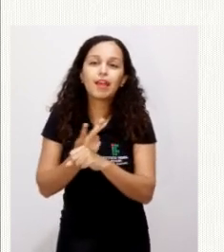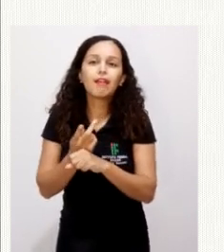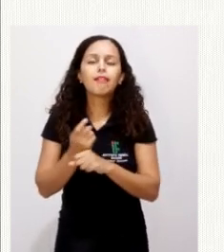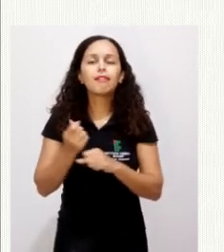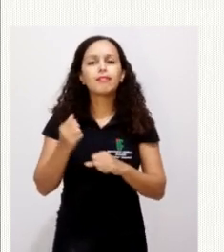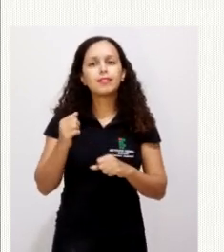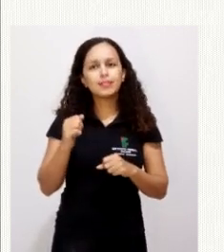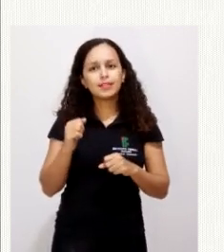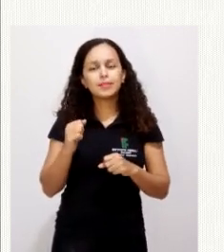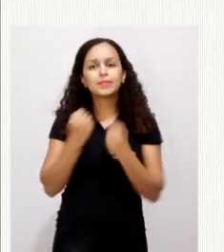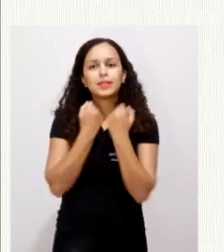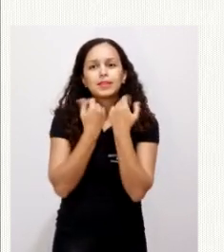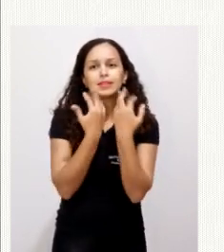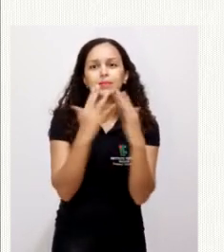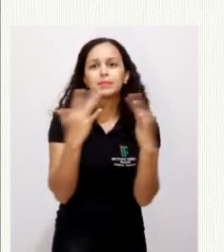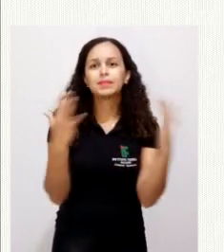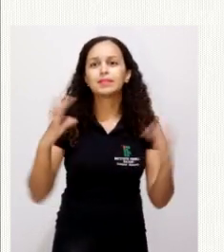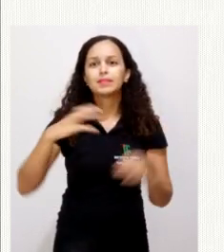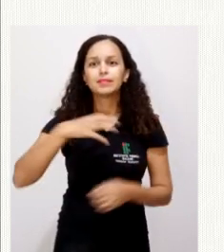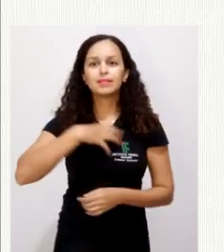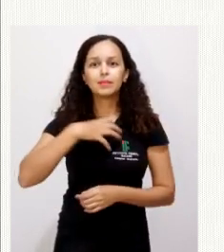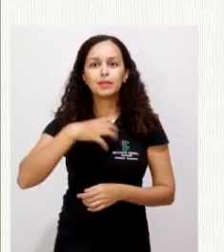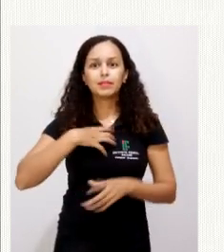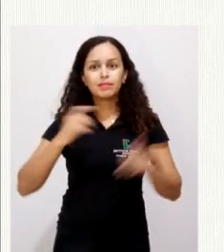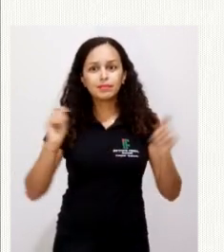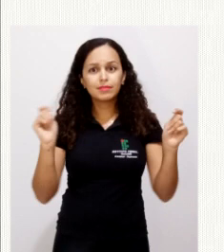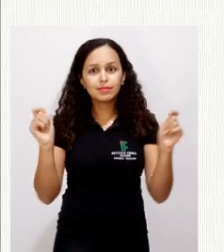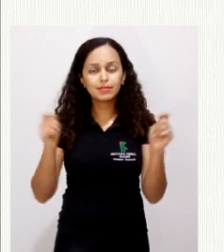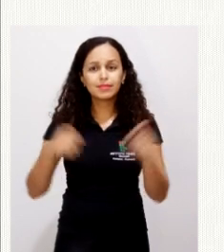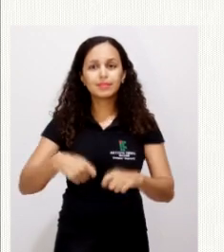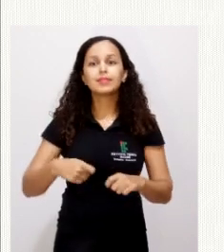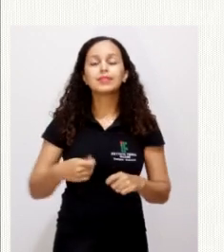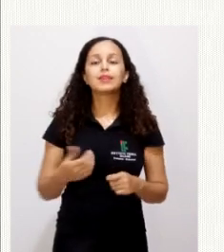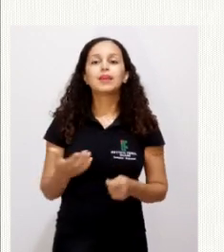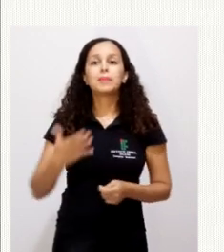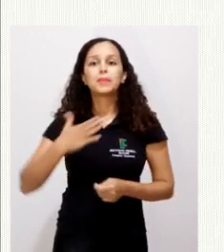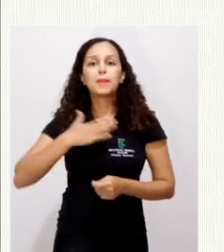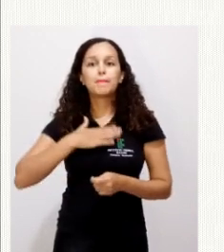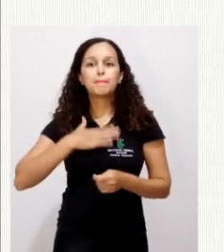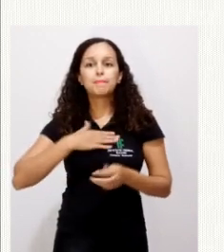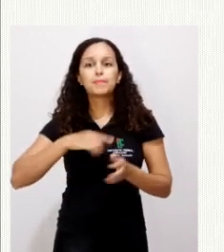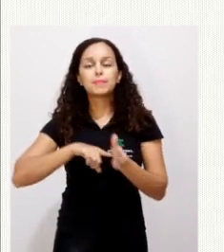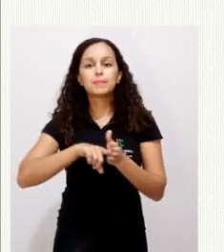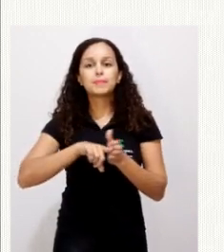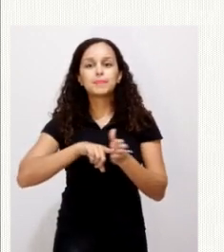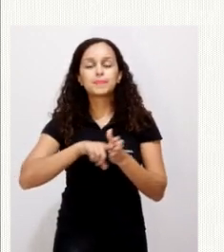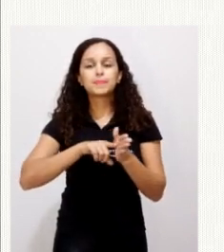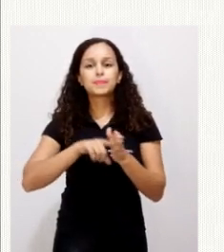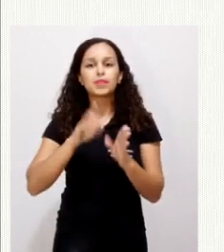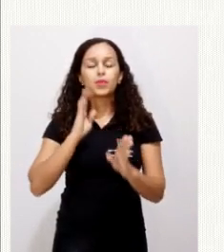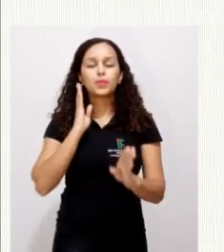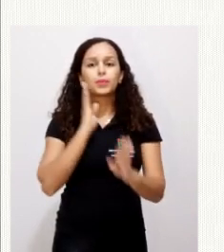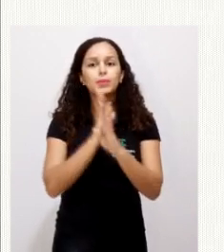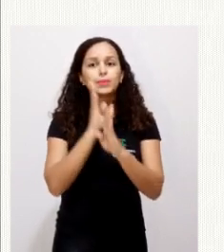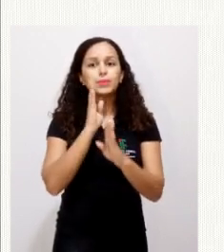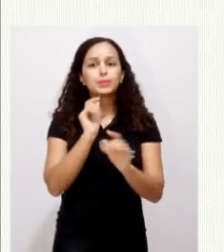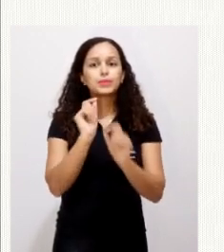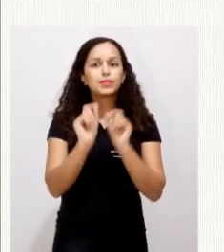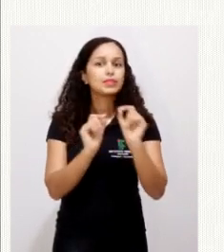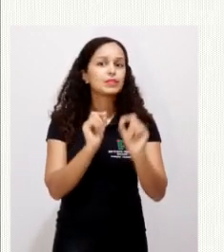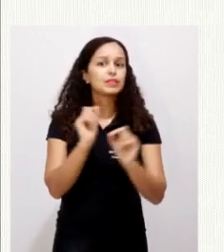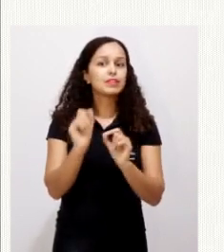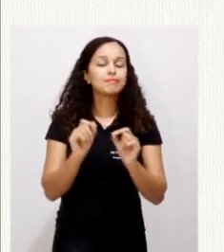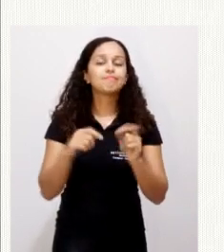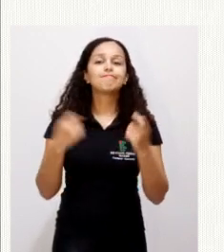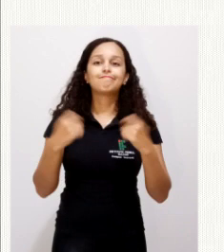principalmente das punks aqui do estado da Bahia, né? Diante da minha pesquisa, eu pude identificar que tem muito a ser